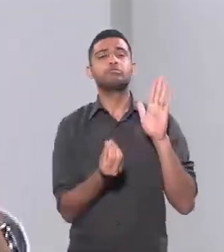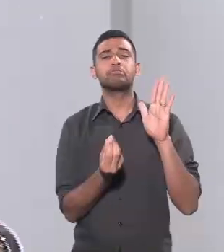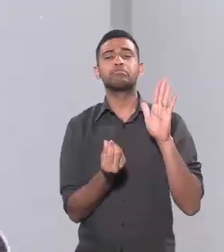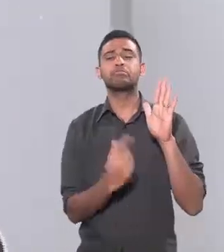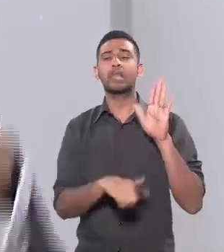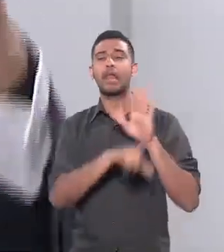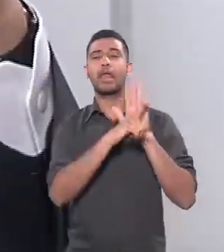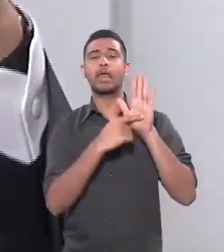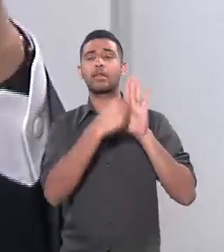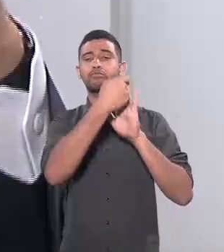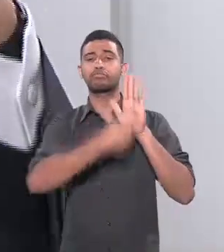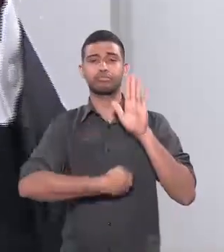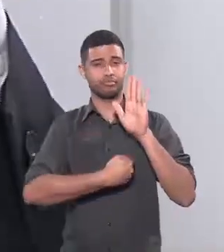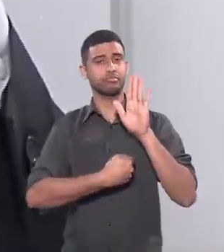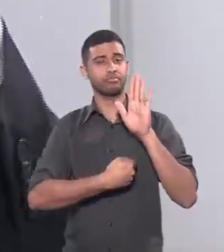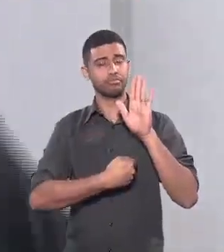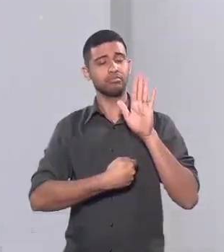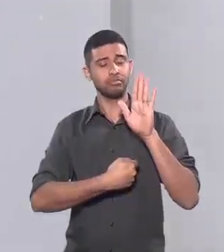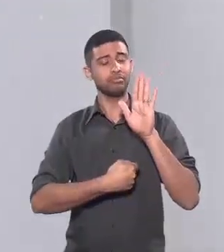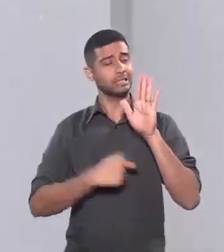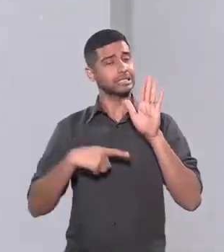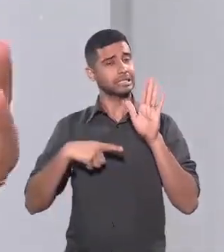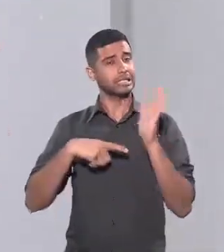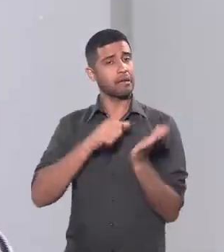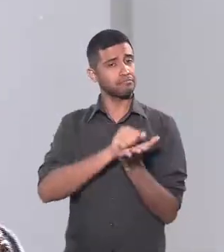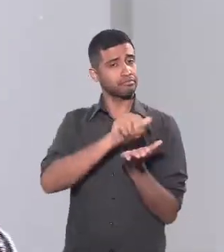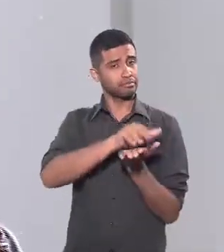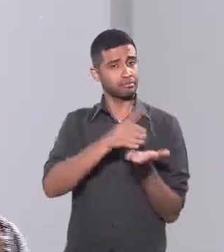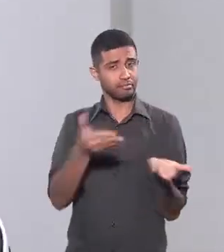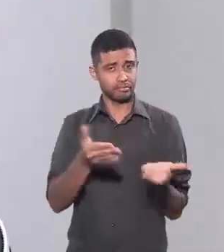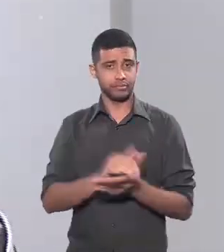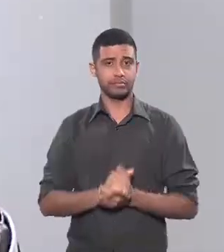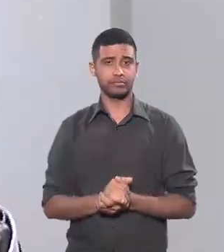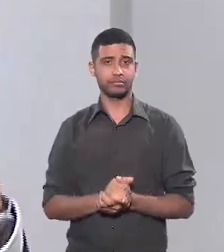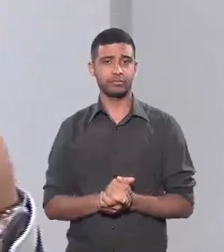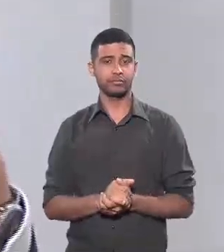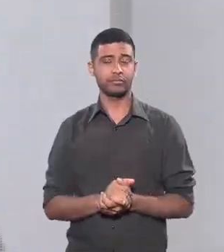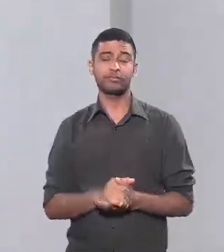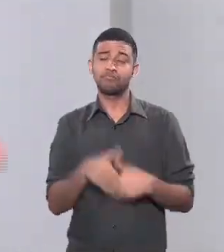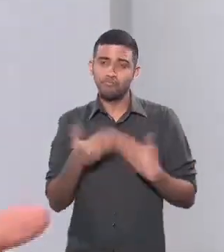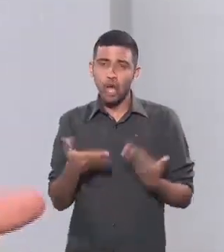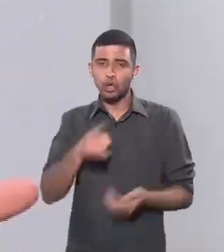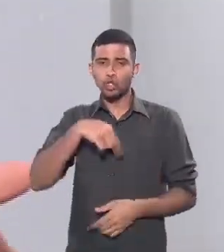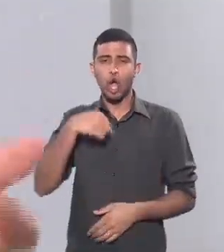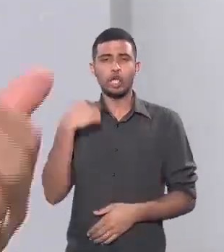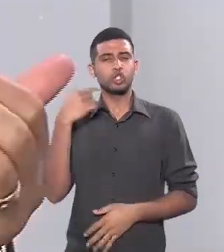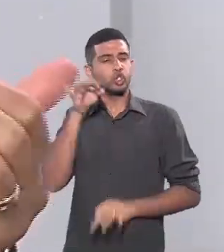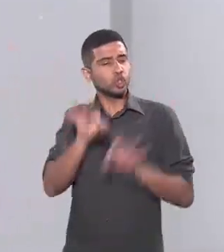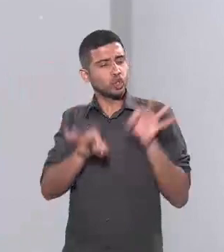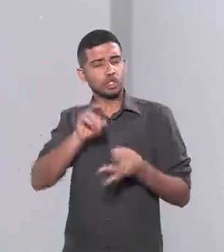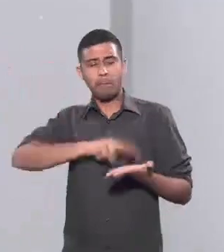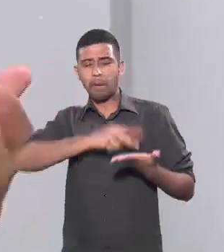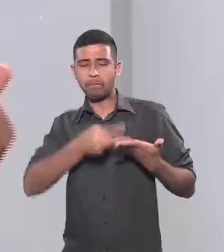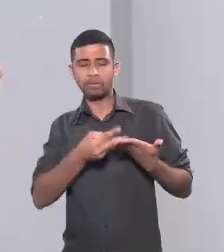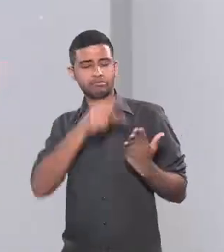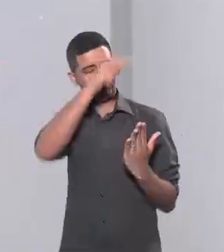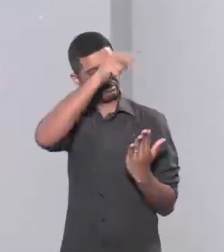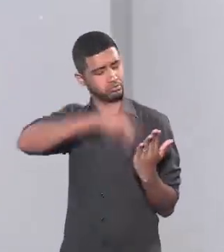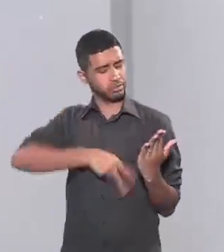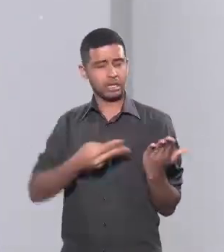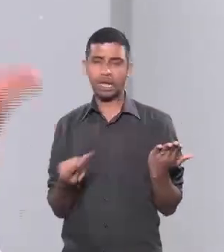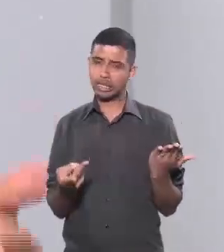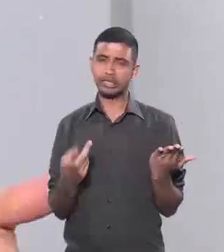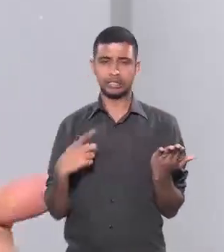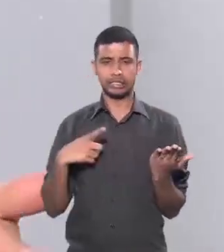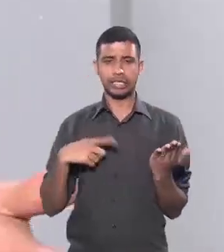que a lei ela estabelece sanções. E na nossa tradição jurídica, não adianta a gente estabelecer,